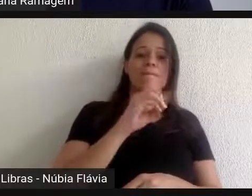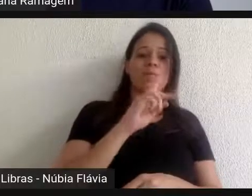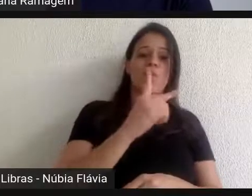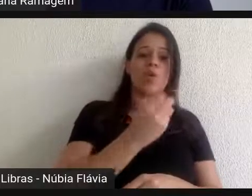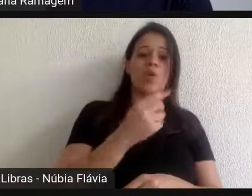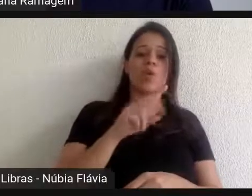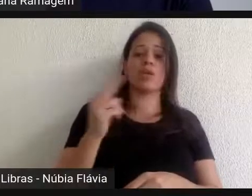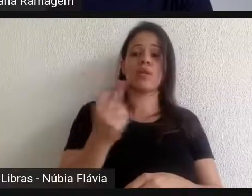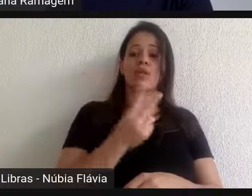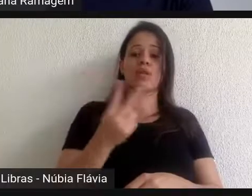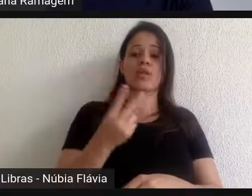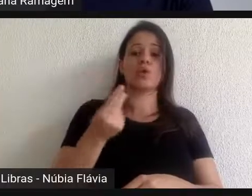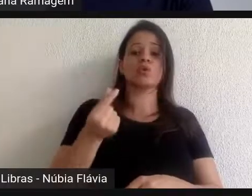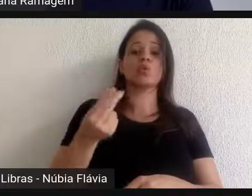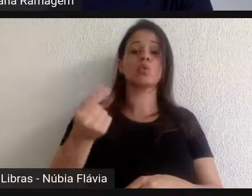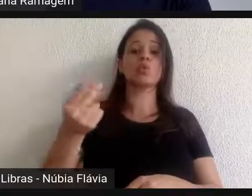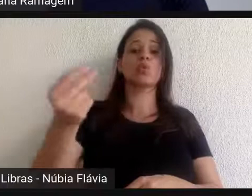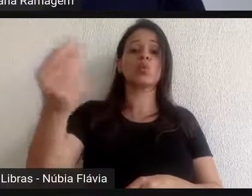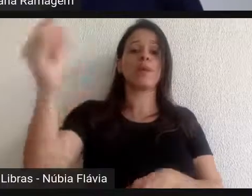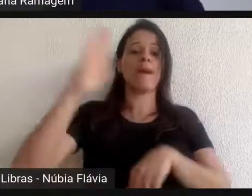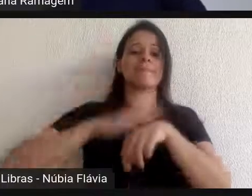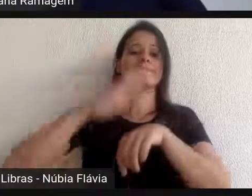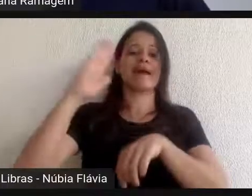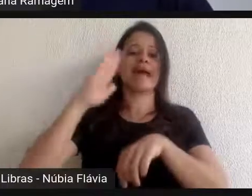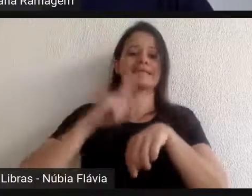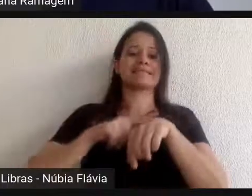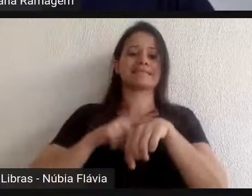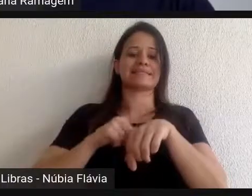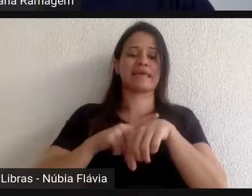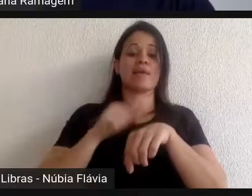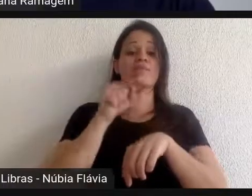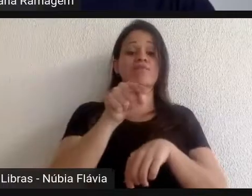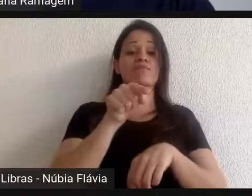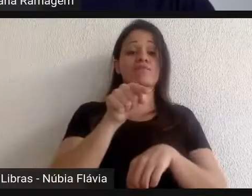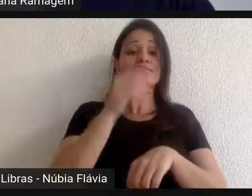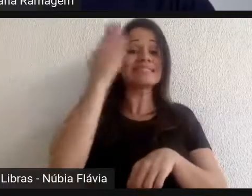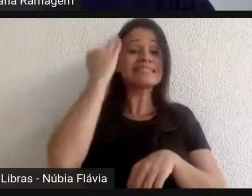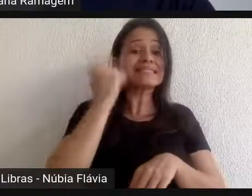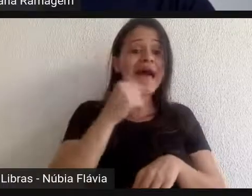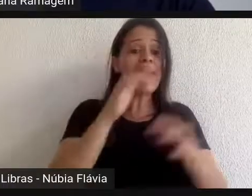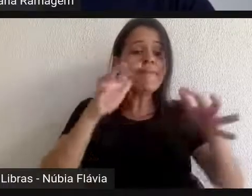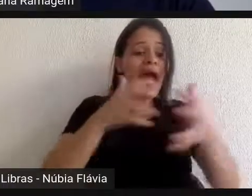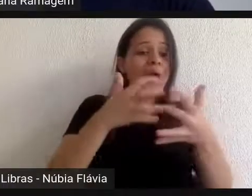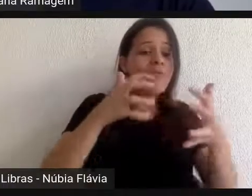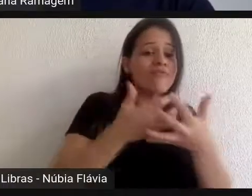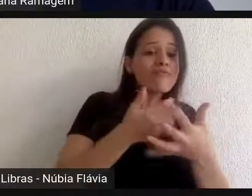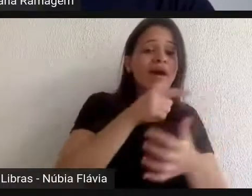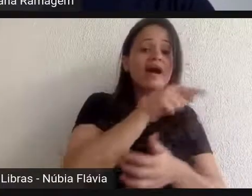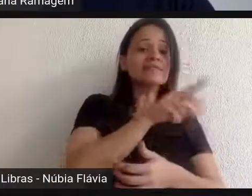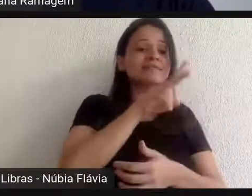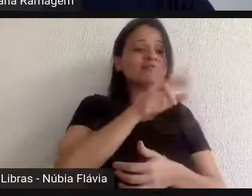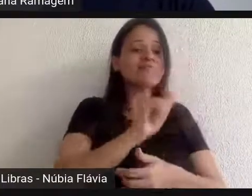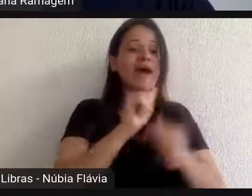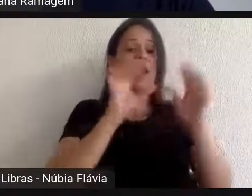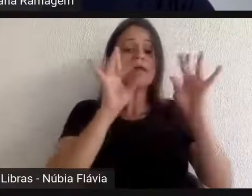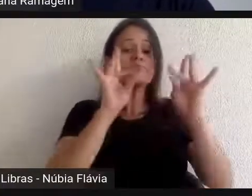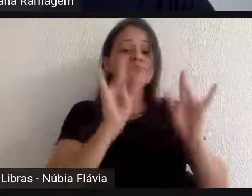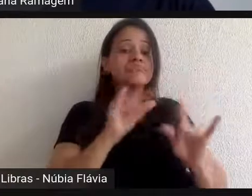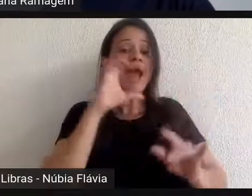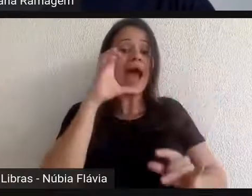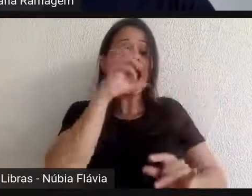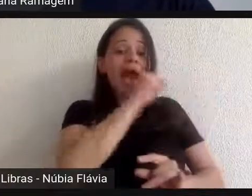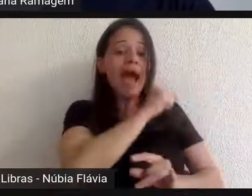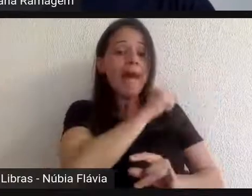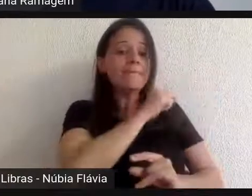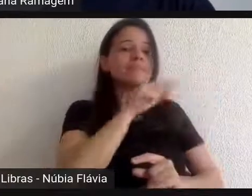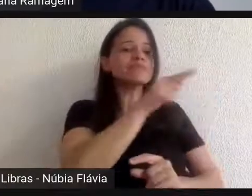eu priorizo consumir aquele que vai estragar mais rápido e deixo aquele que dura mais tempo para